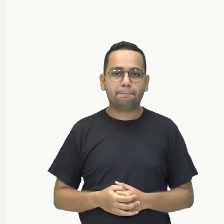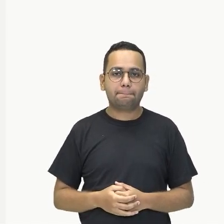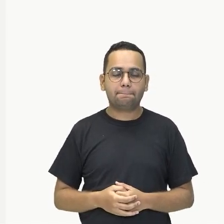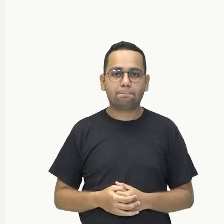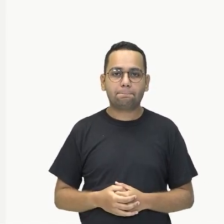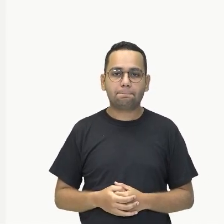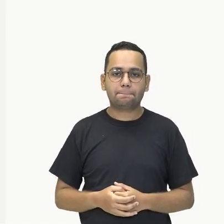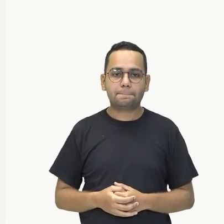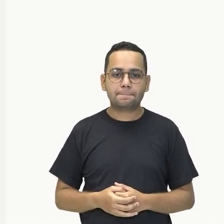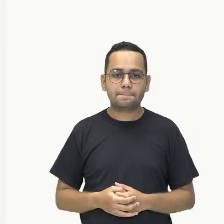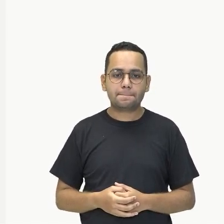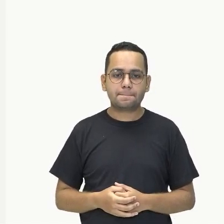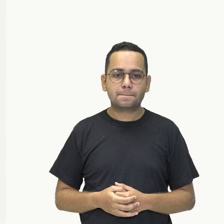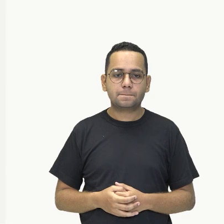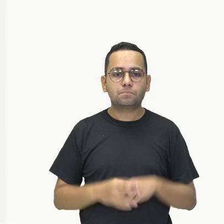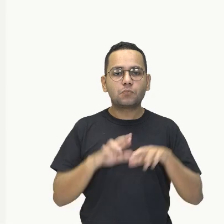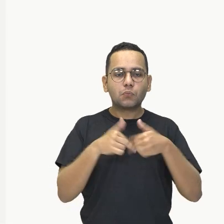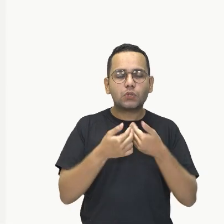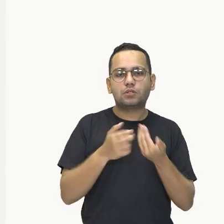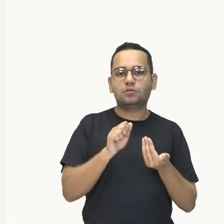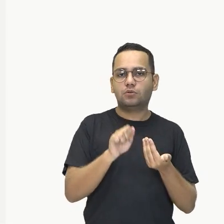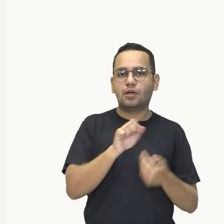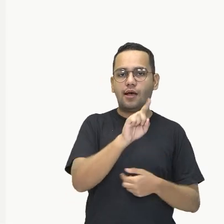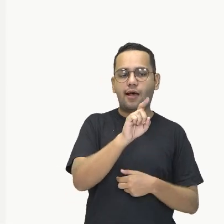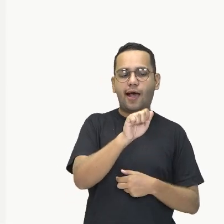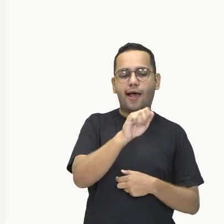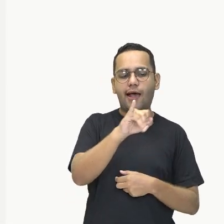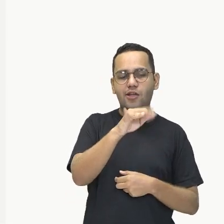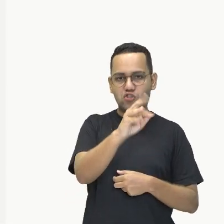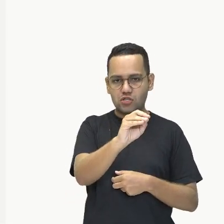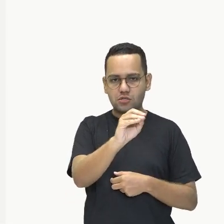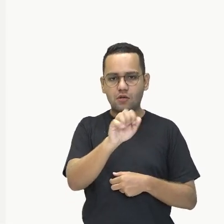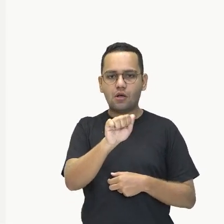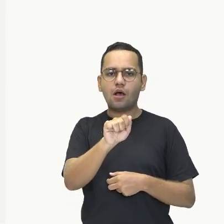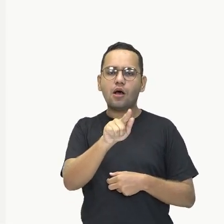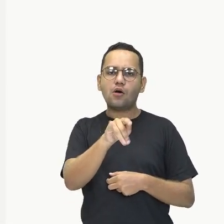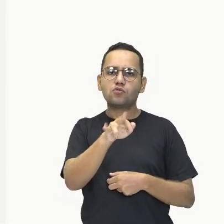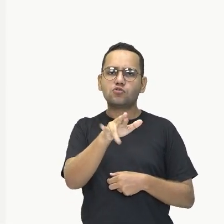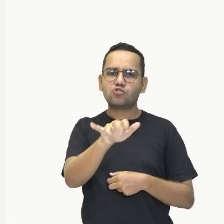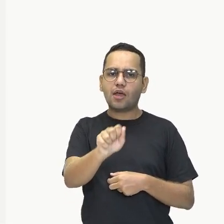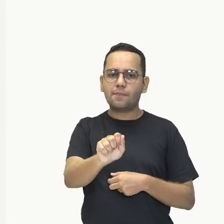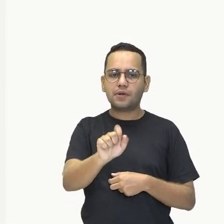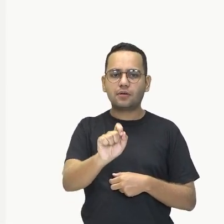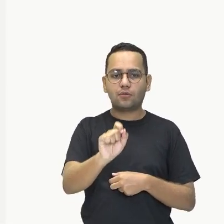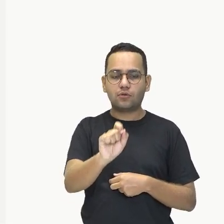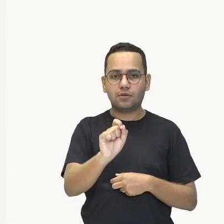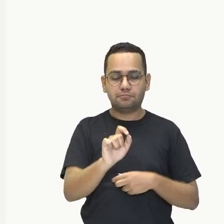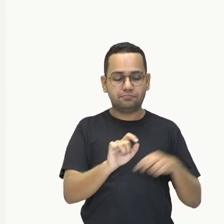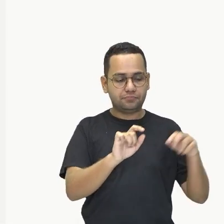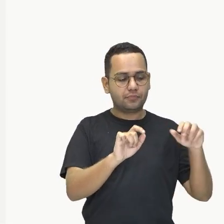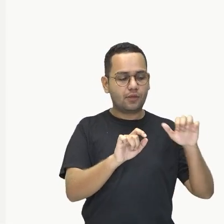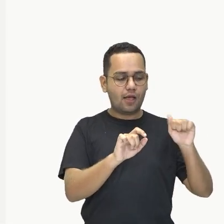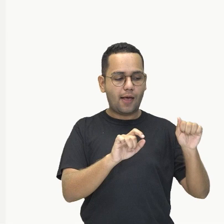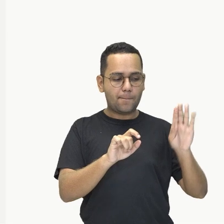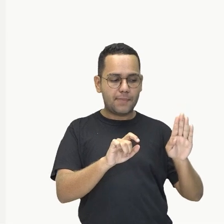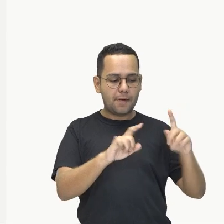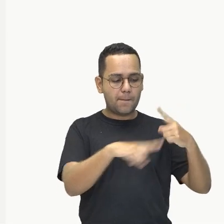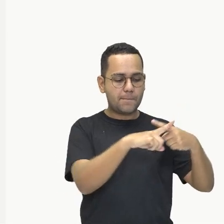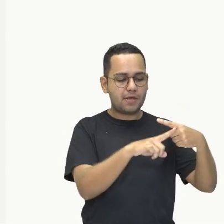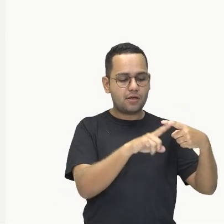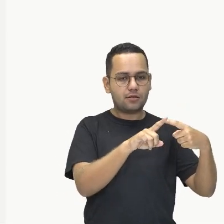bom? A adição algébrica, ou seja, ele todo é o nosso polinômio, tá